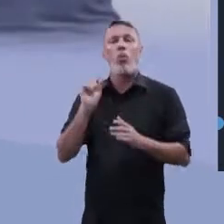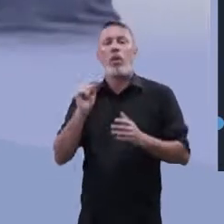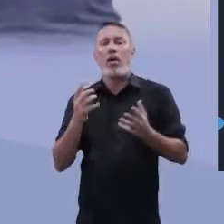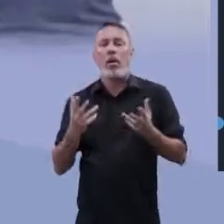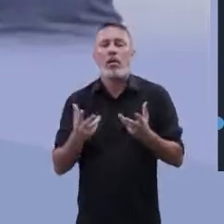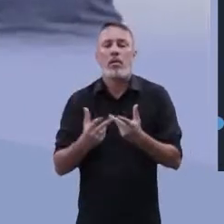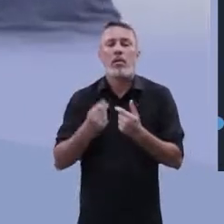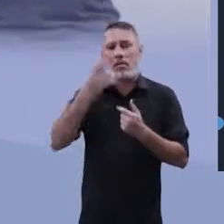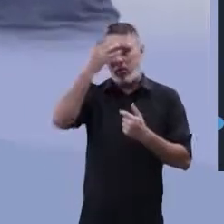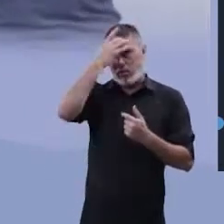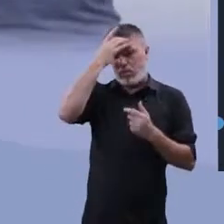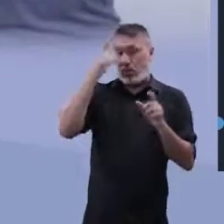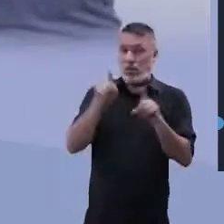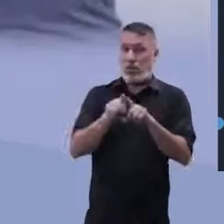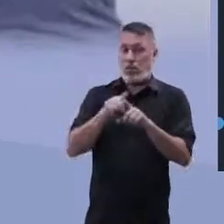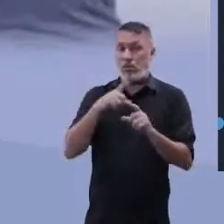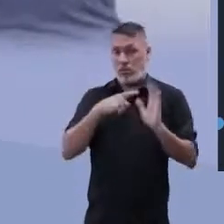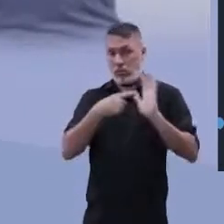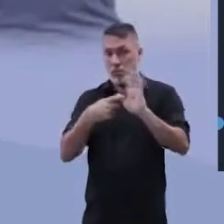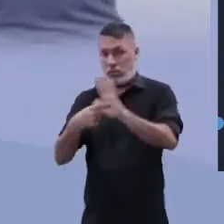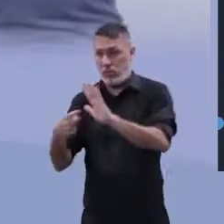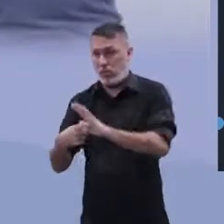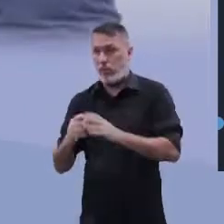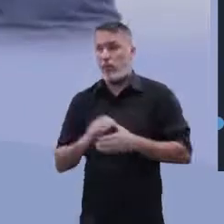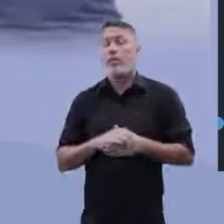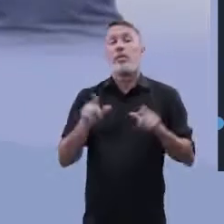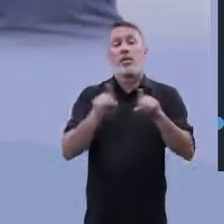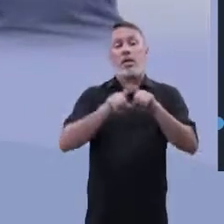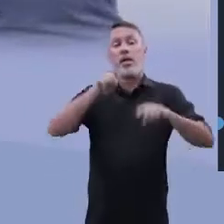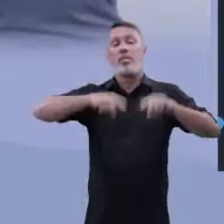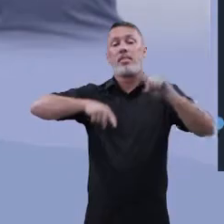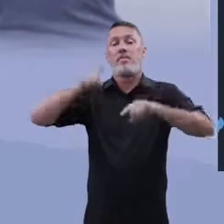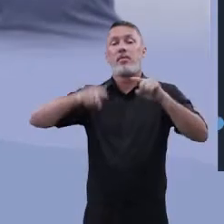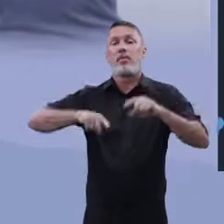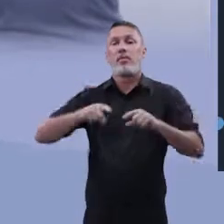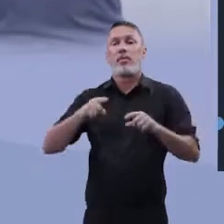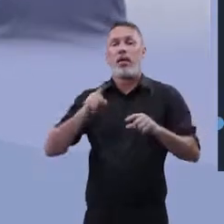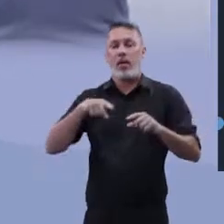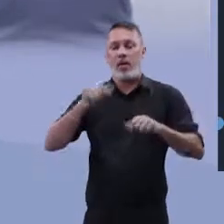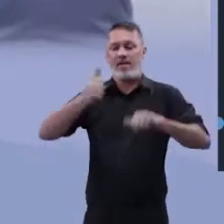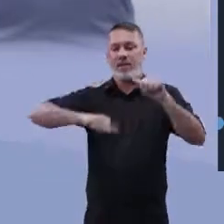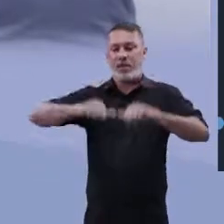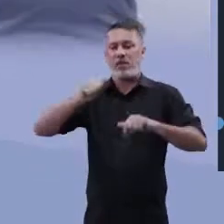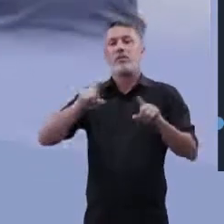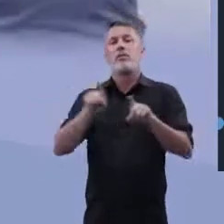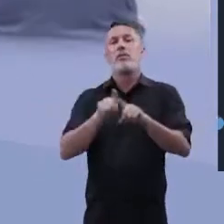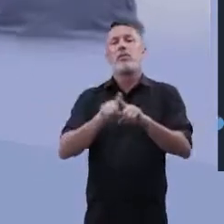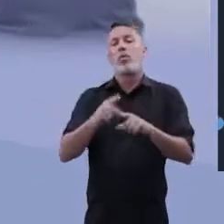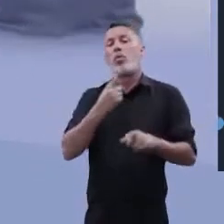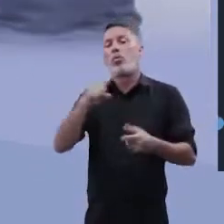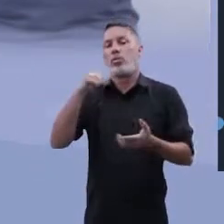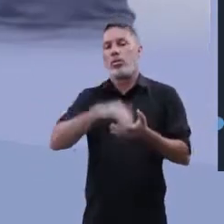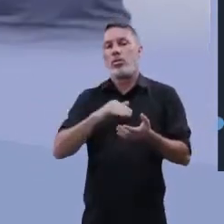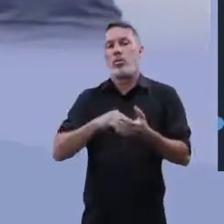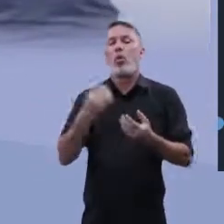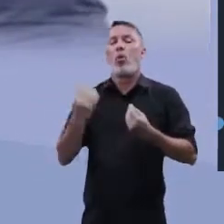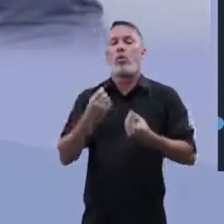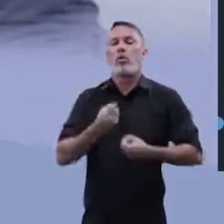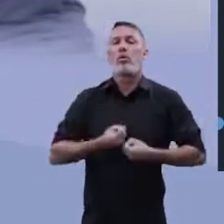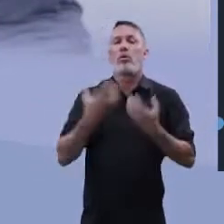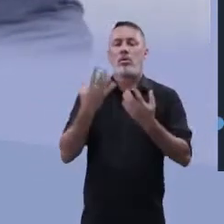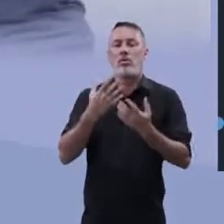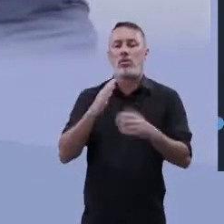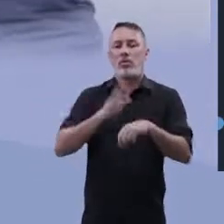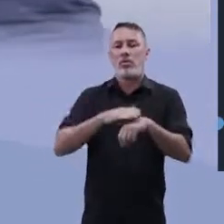uma habilidade cognitiva. Nós vamos apresentar os níveis de avaliação e, por último, a construção de um projeto